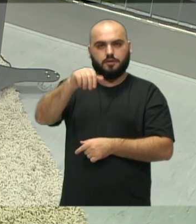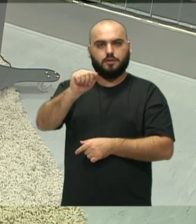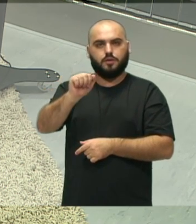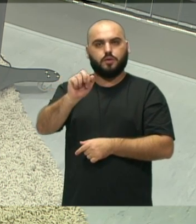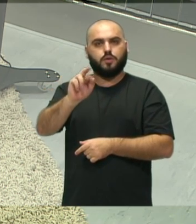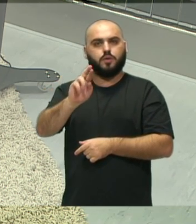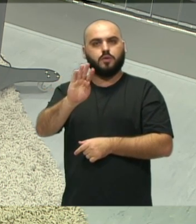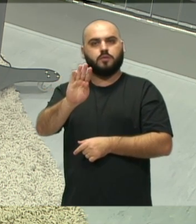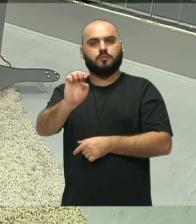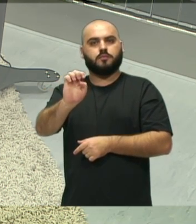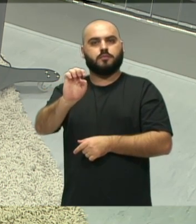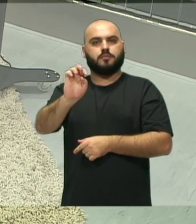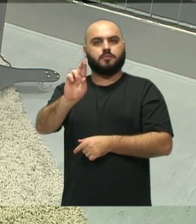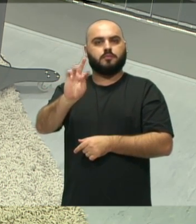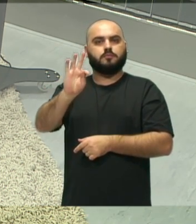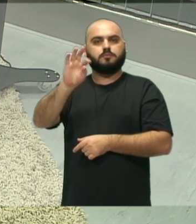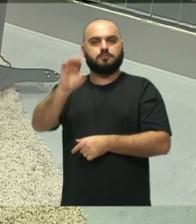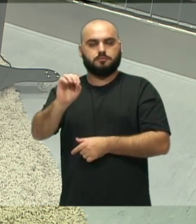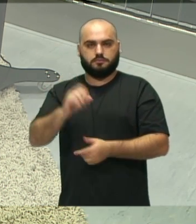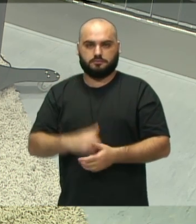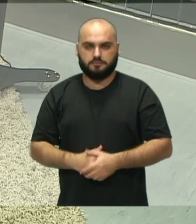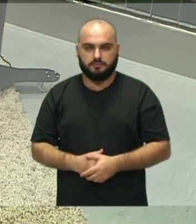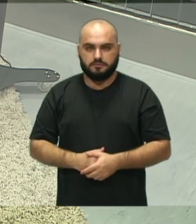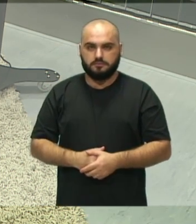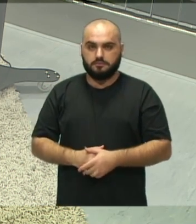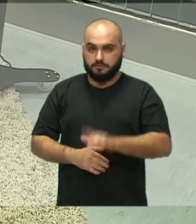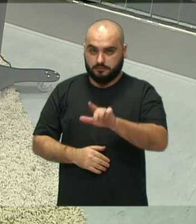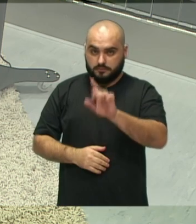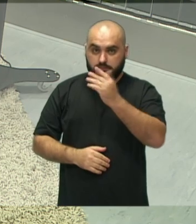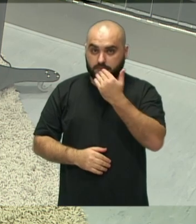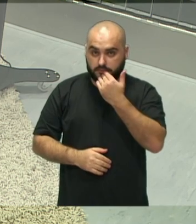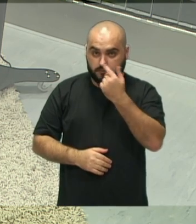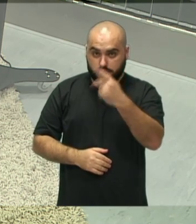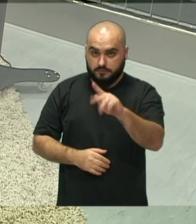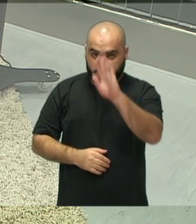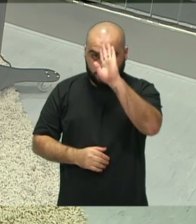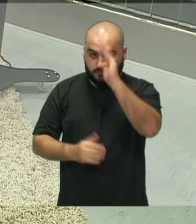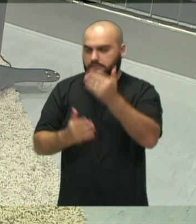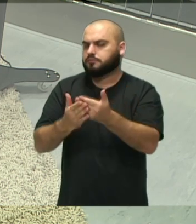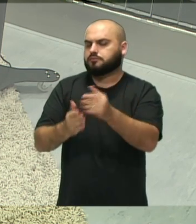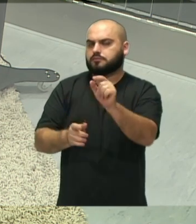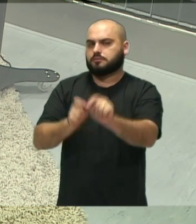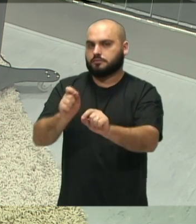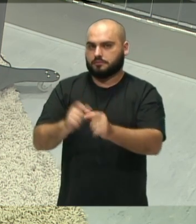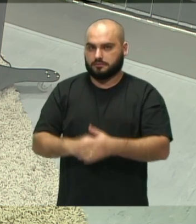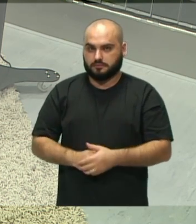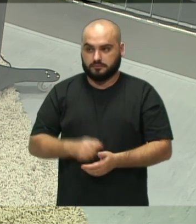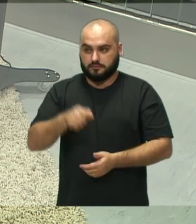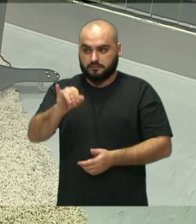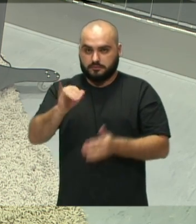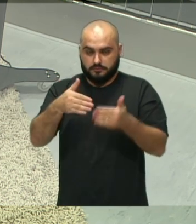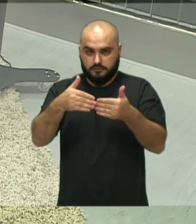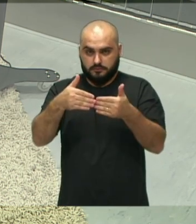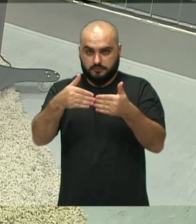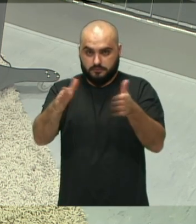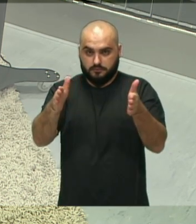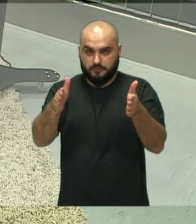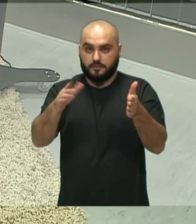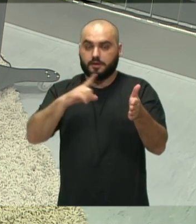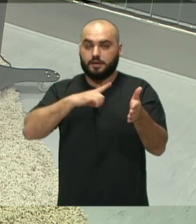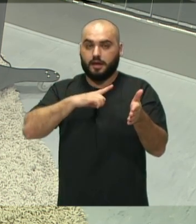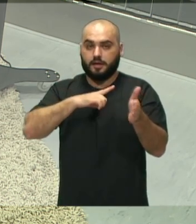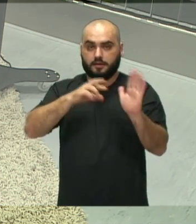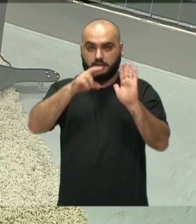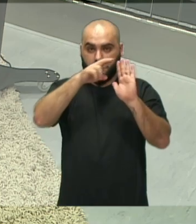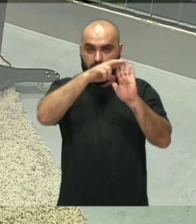Silveira Júnior. O senhor acredita e entende nessa indicação que, se ela for mantida aberta, que ela tenha